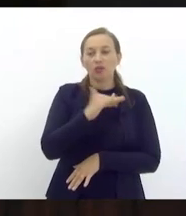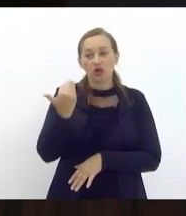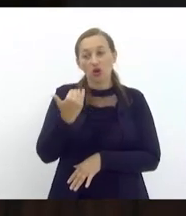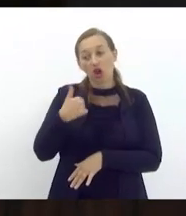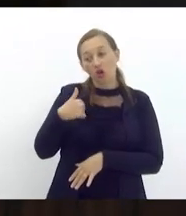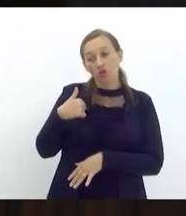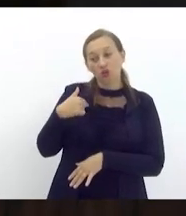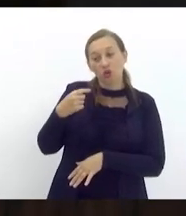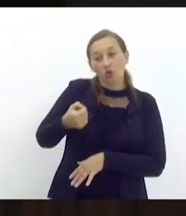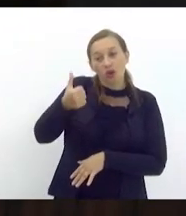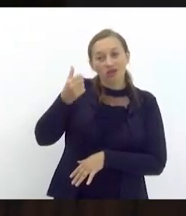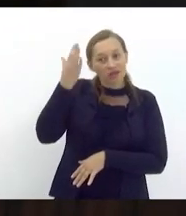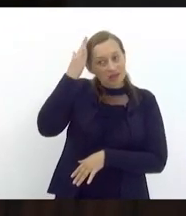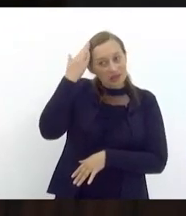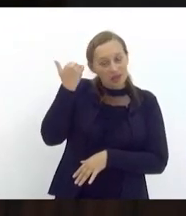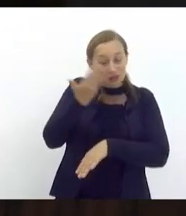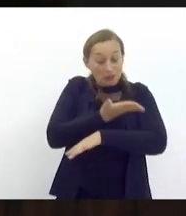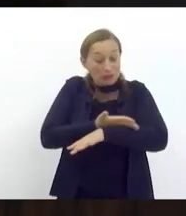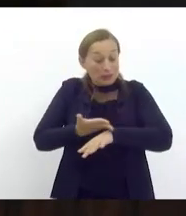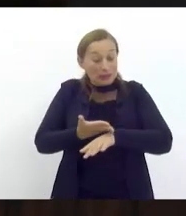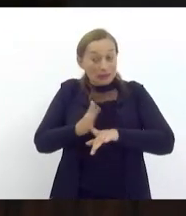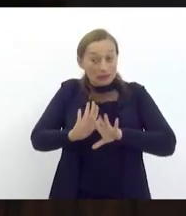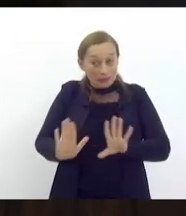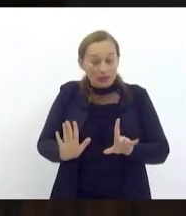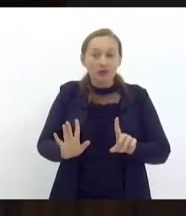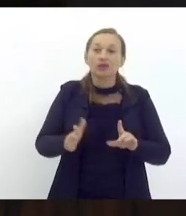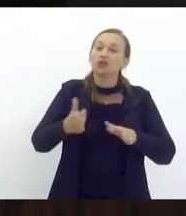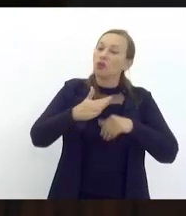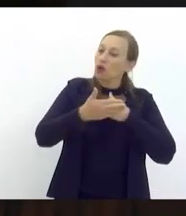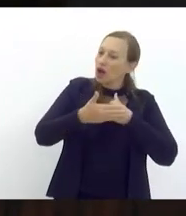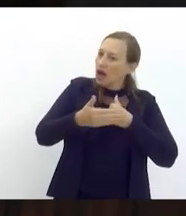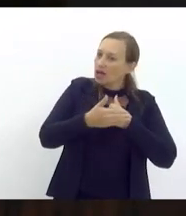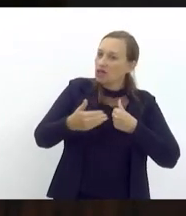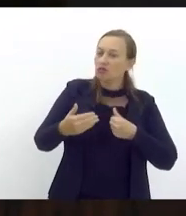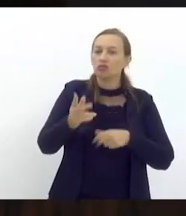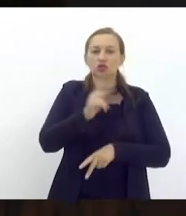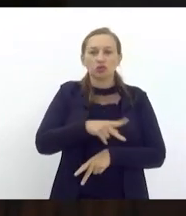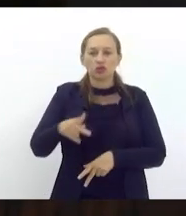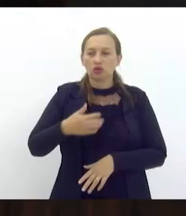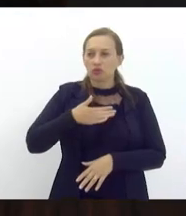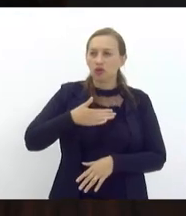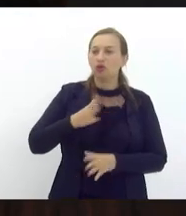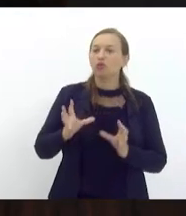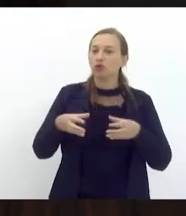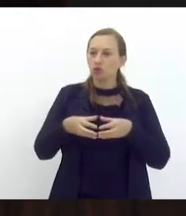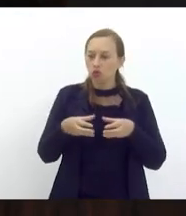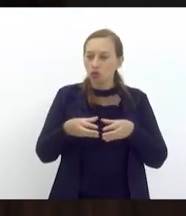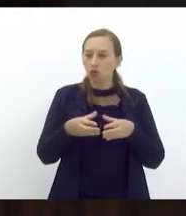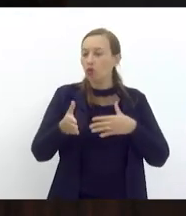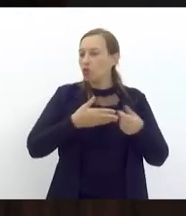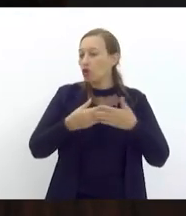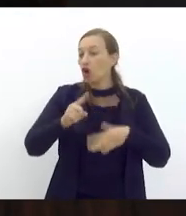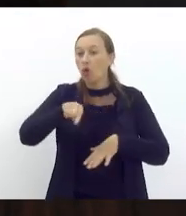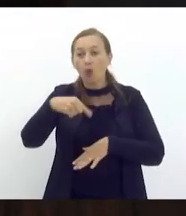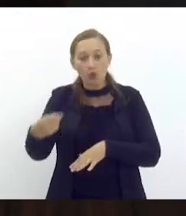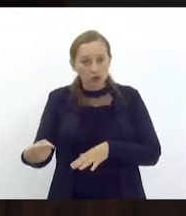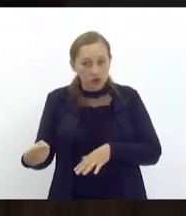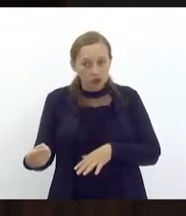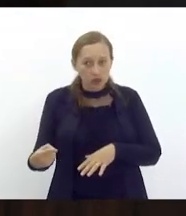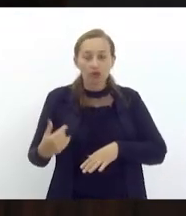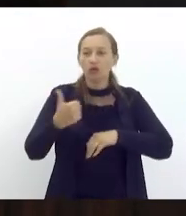branco mas tenho muito carinho pelos meus professores e pela categoria como qualquer outra